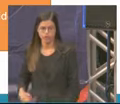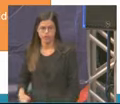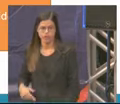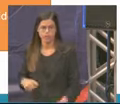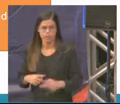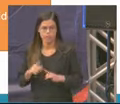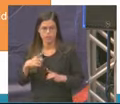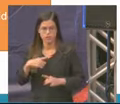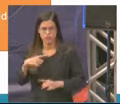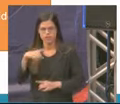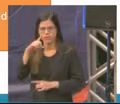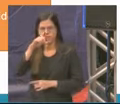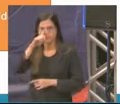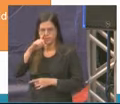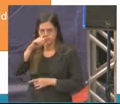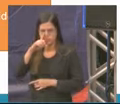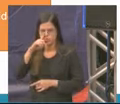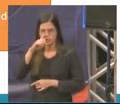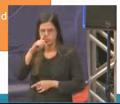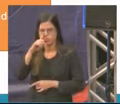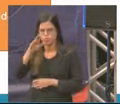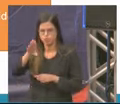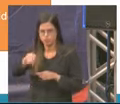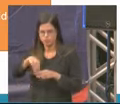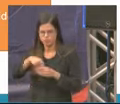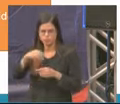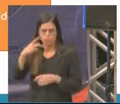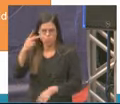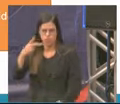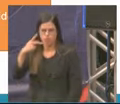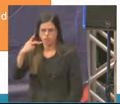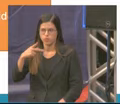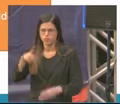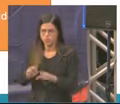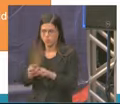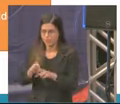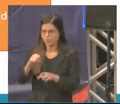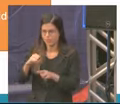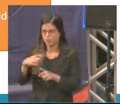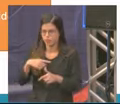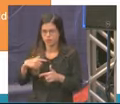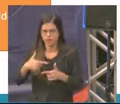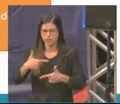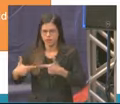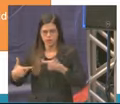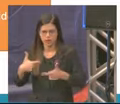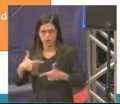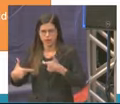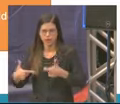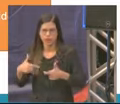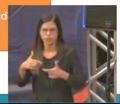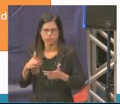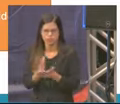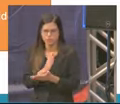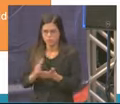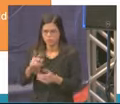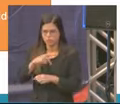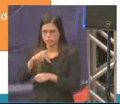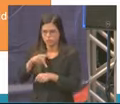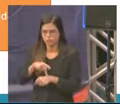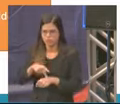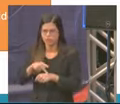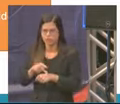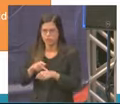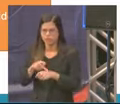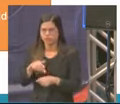interno, político, mas também risco se houver uma guerra envolvendo a China, parte desses países vão ficar bloqueados. A China